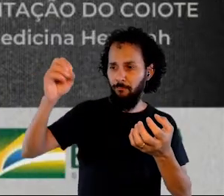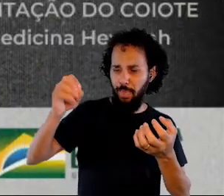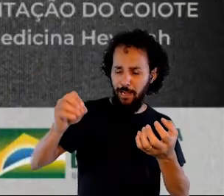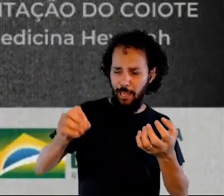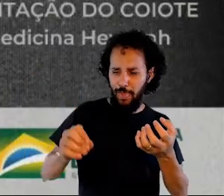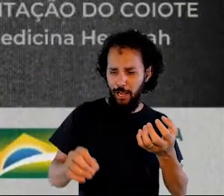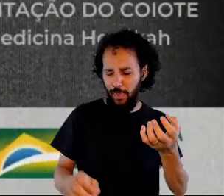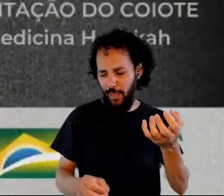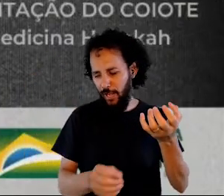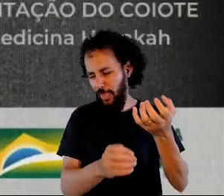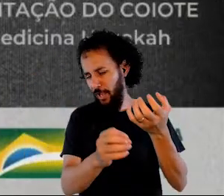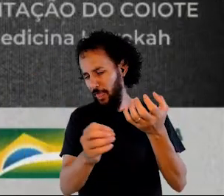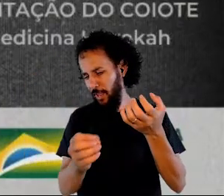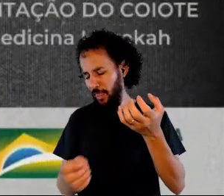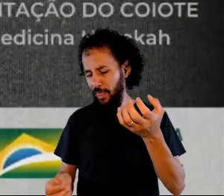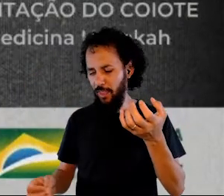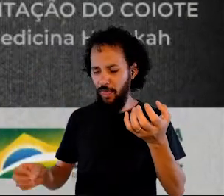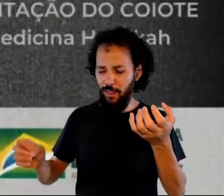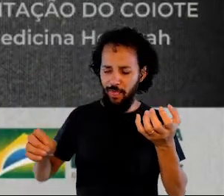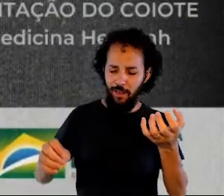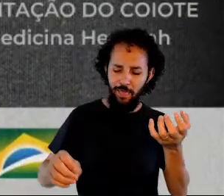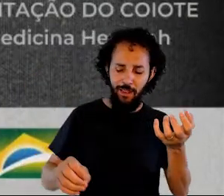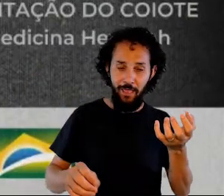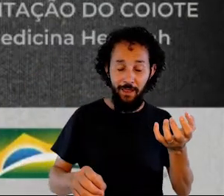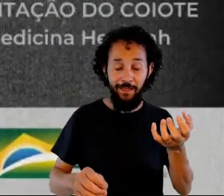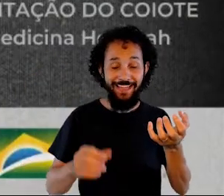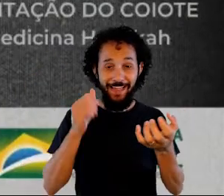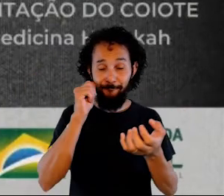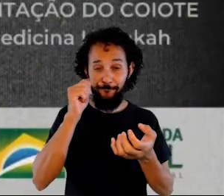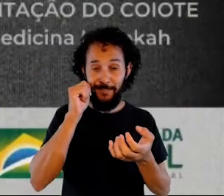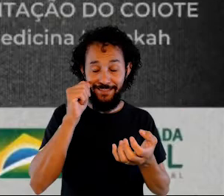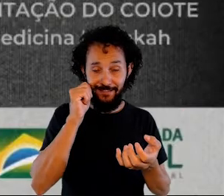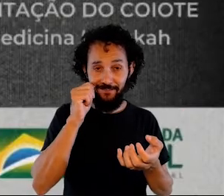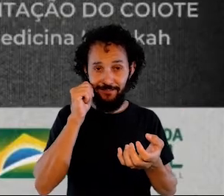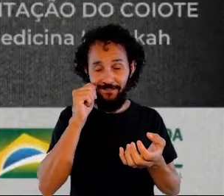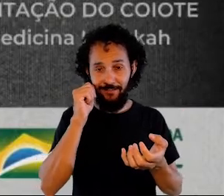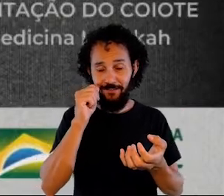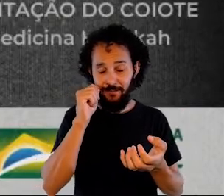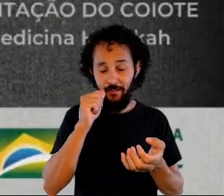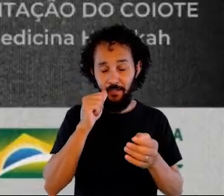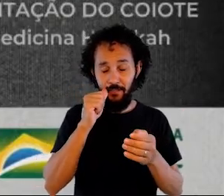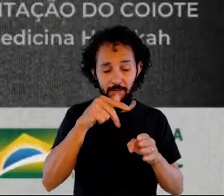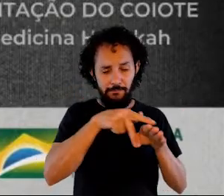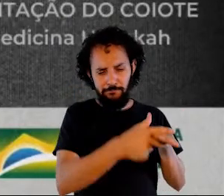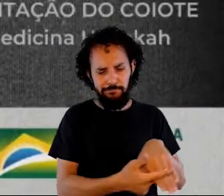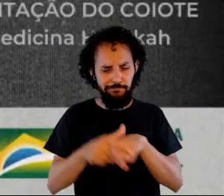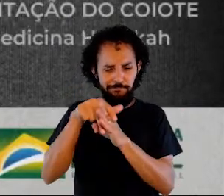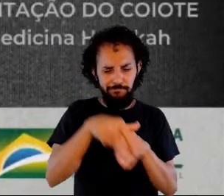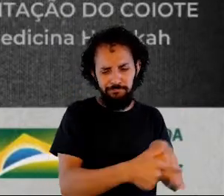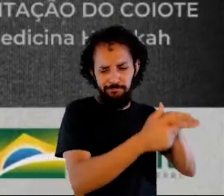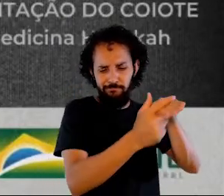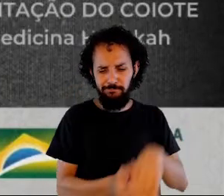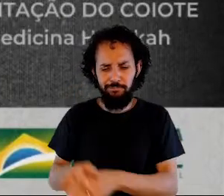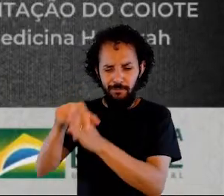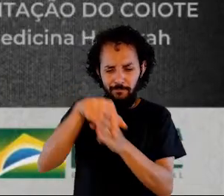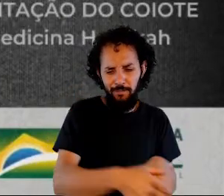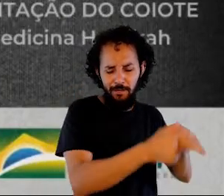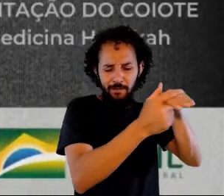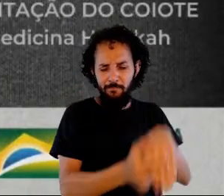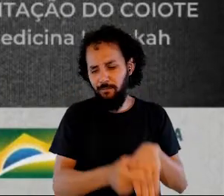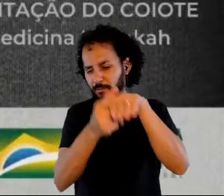Nesse instante, a pequena menina e o coiote pulam sobre a bola e começam a brincar.